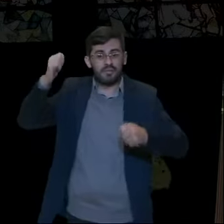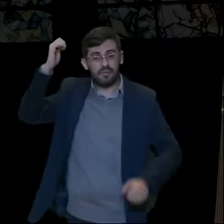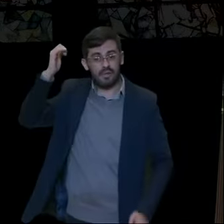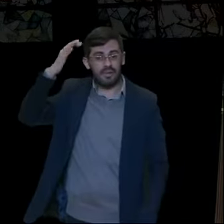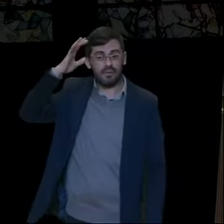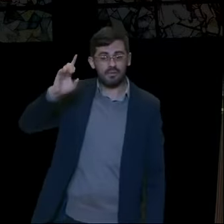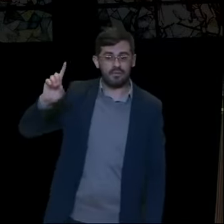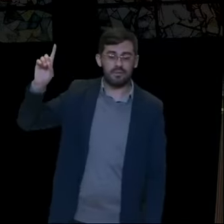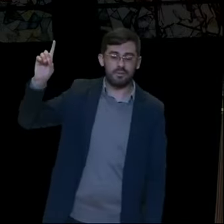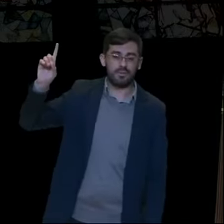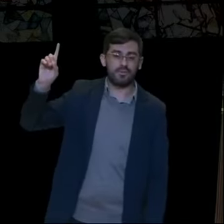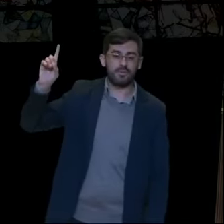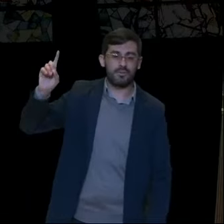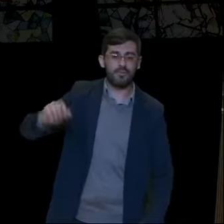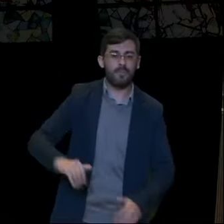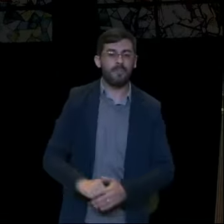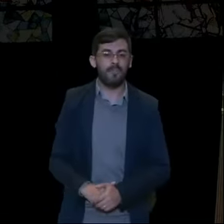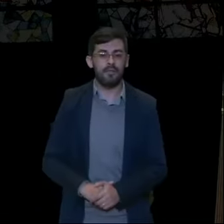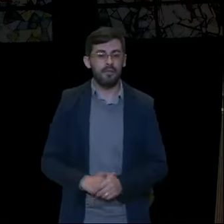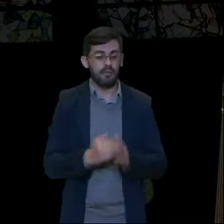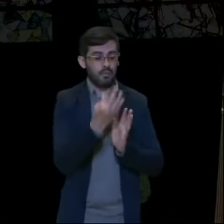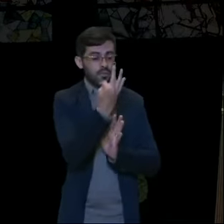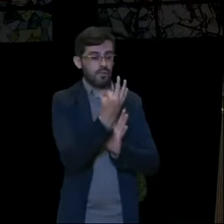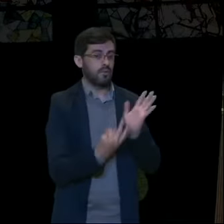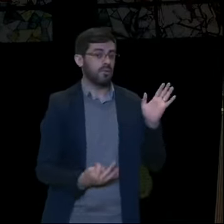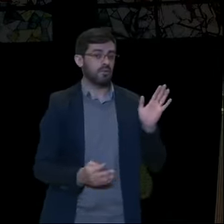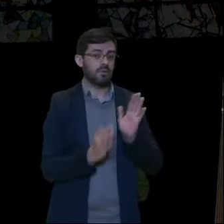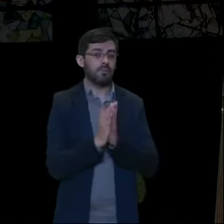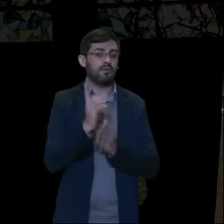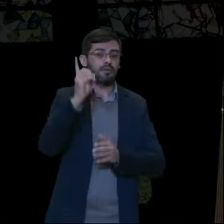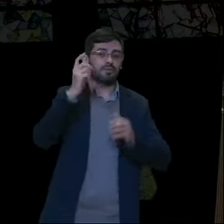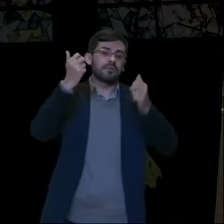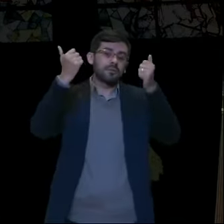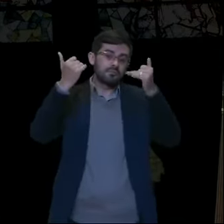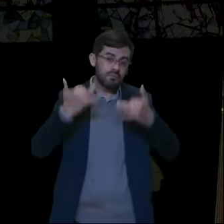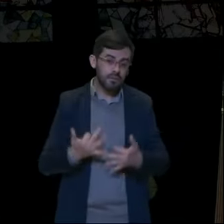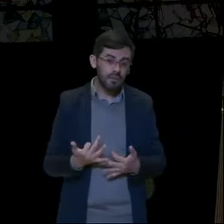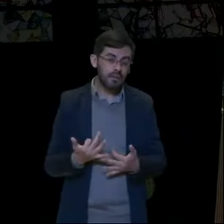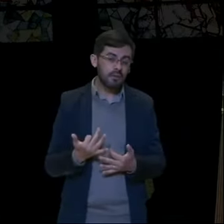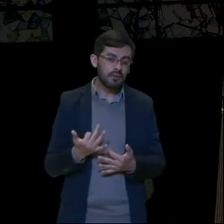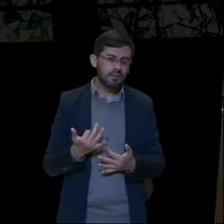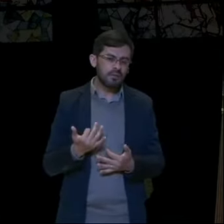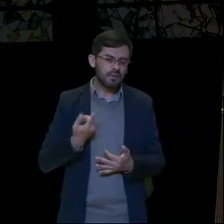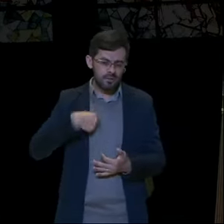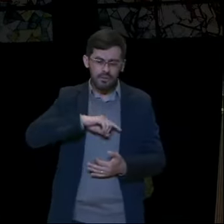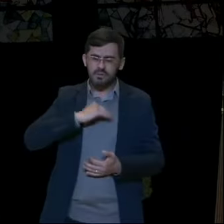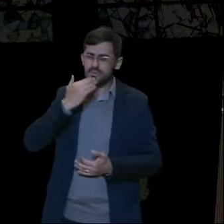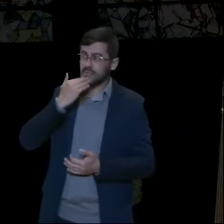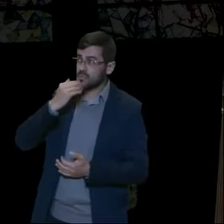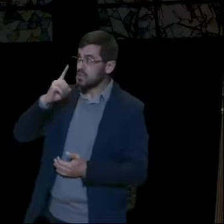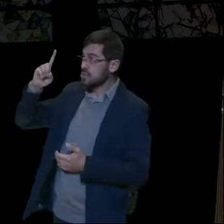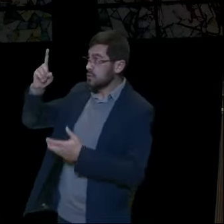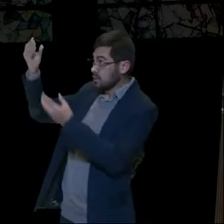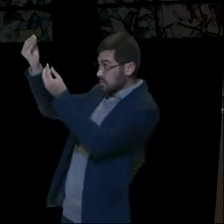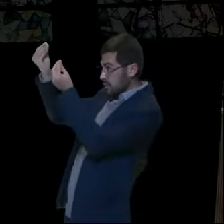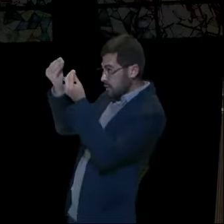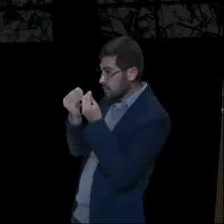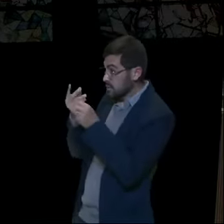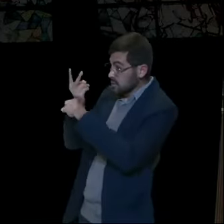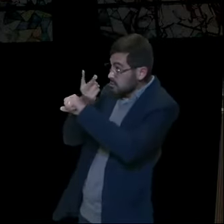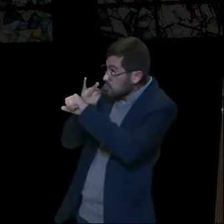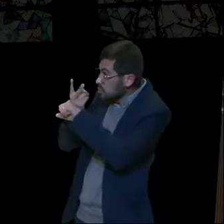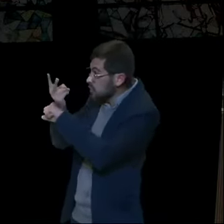Deus. O texto da palavra de Deus diz que nós devemos pedir e receberemos, busquemos e